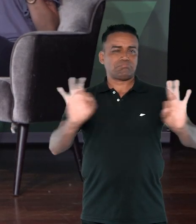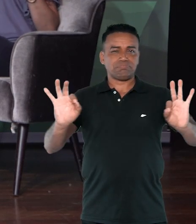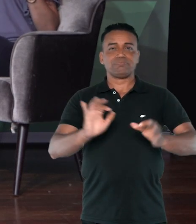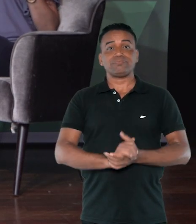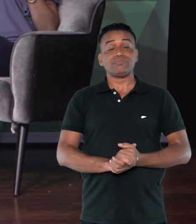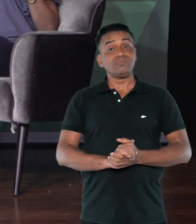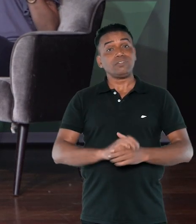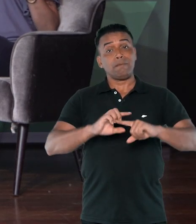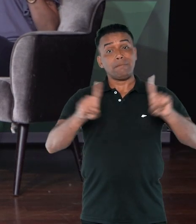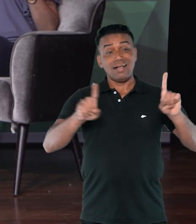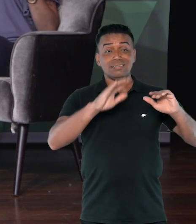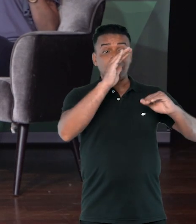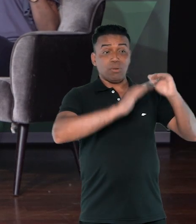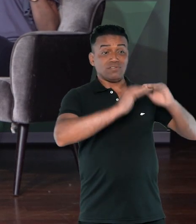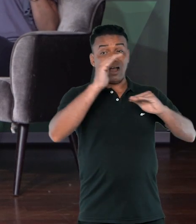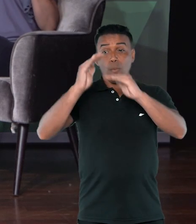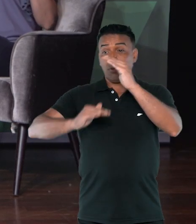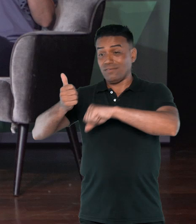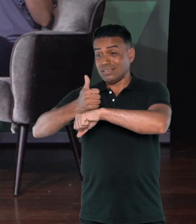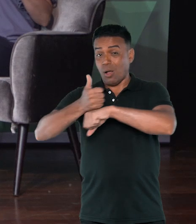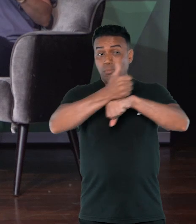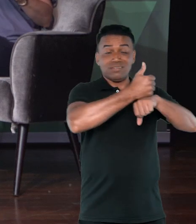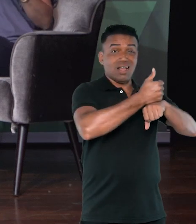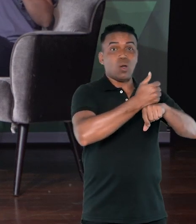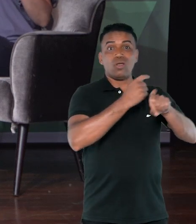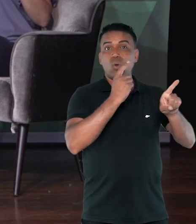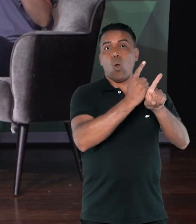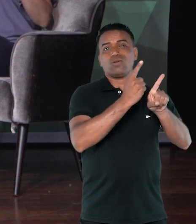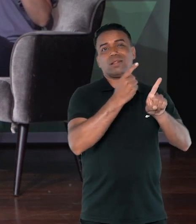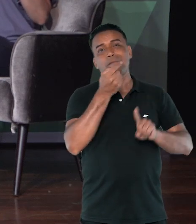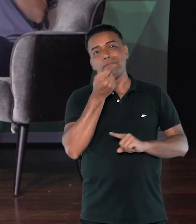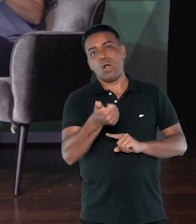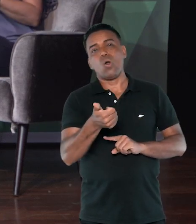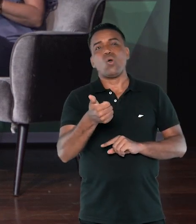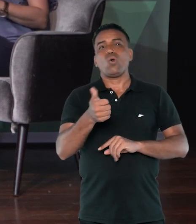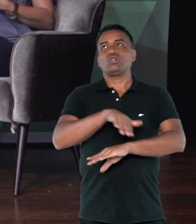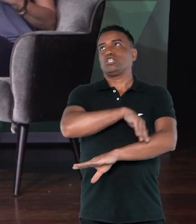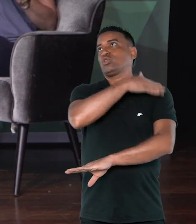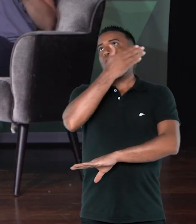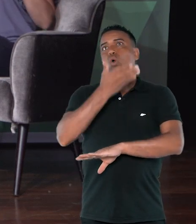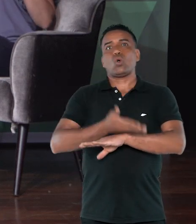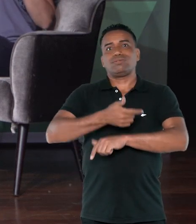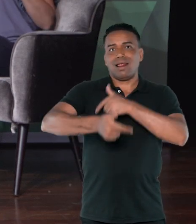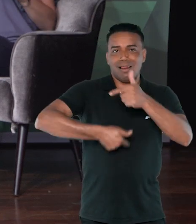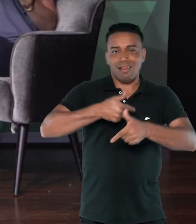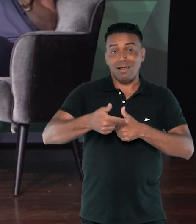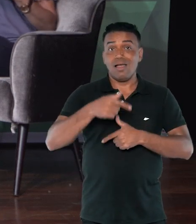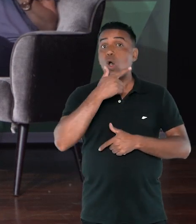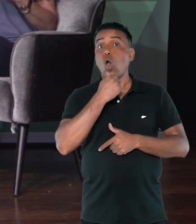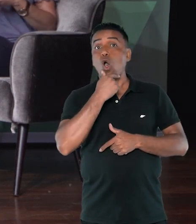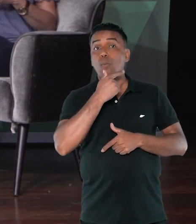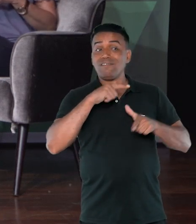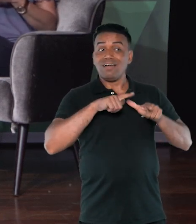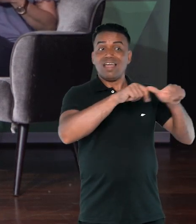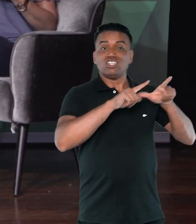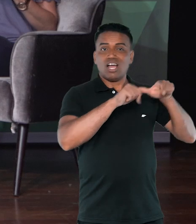trabalho. E aí ela muito carente dele, assim, se sentindo só, sabe?